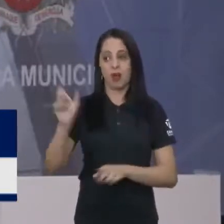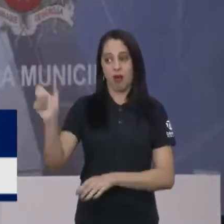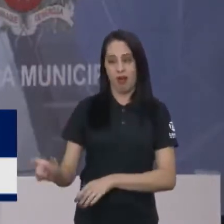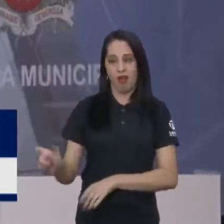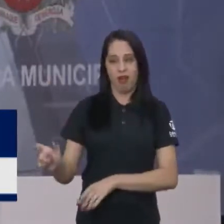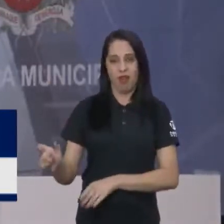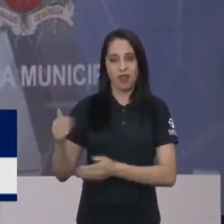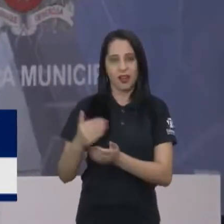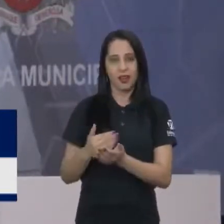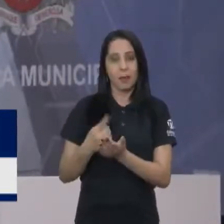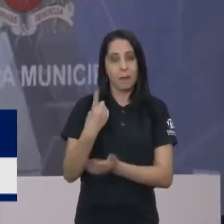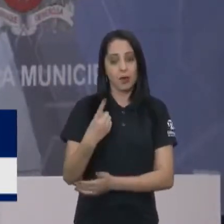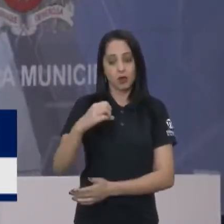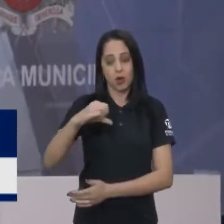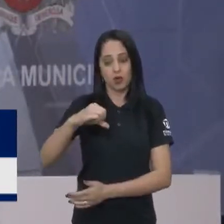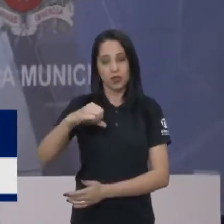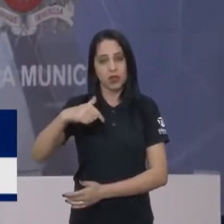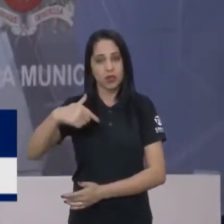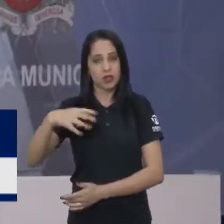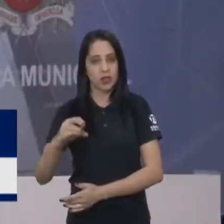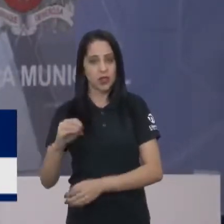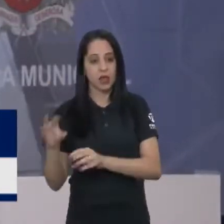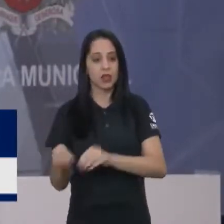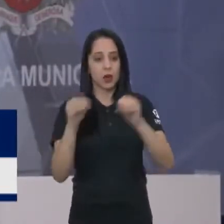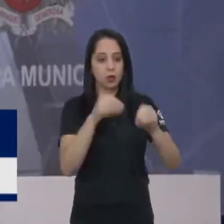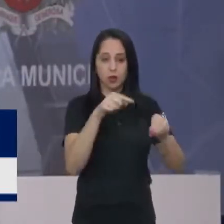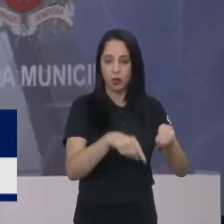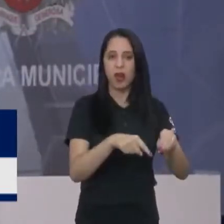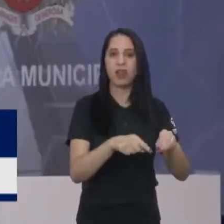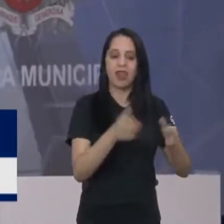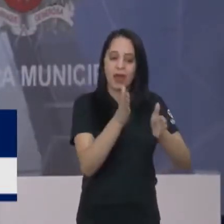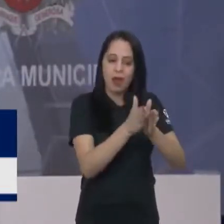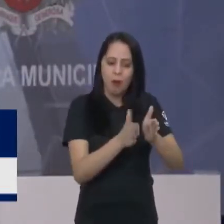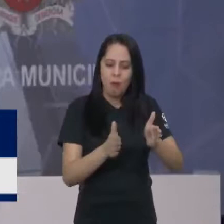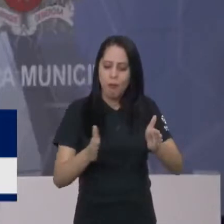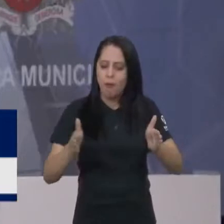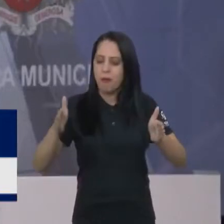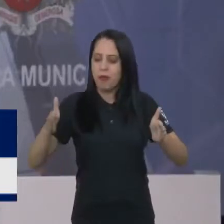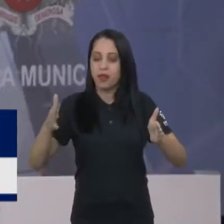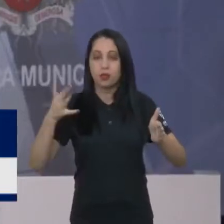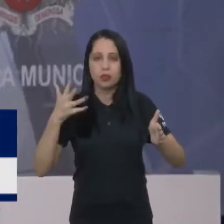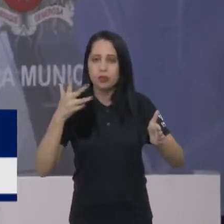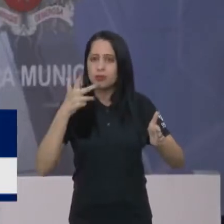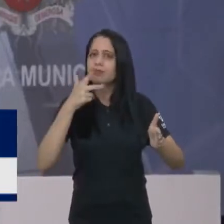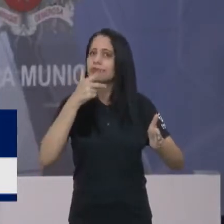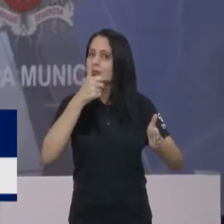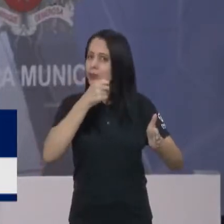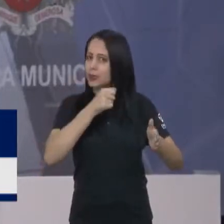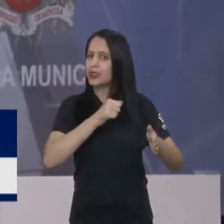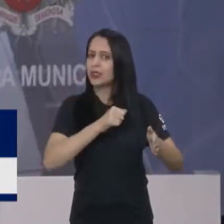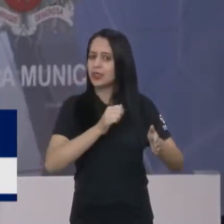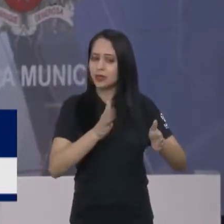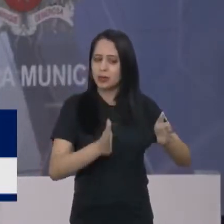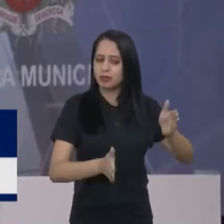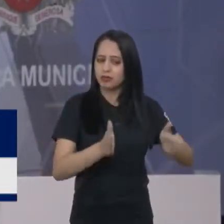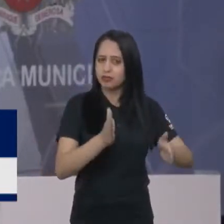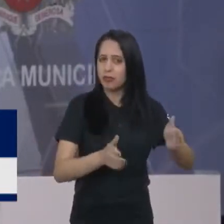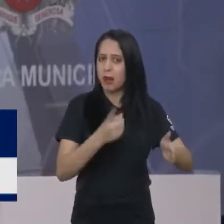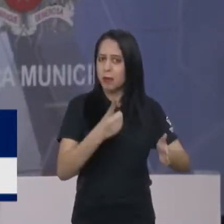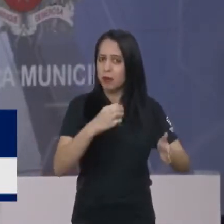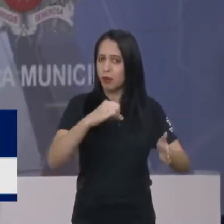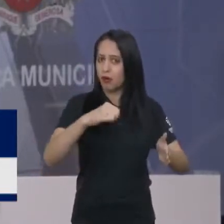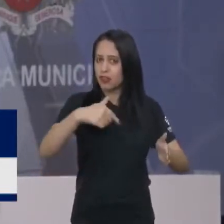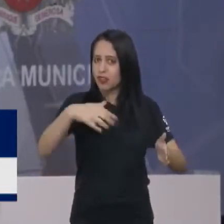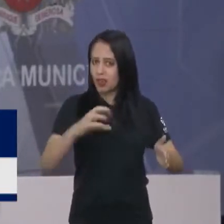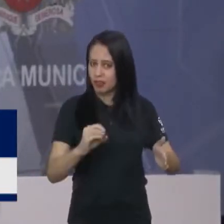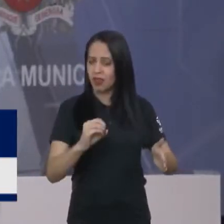período bastante bonito da nossa cidade, né? Nós tivemos um momento bastante inovador na década